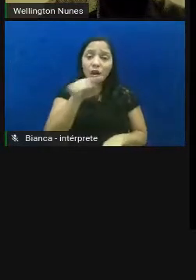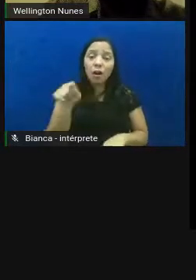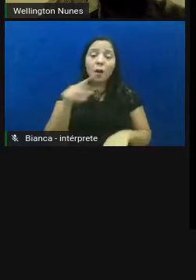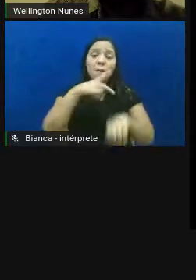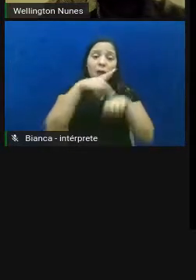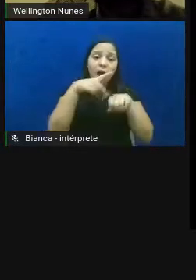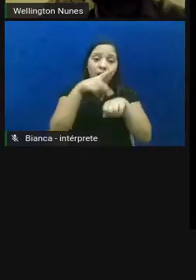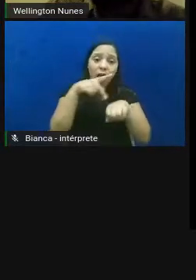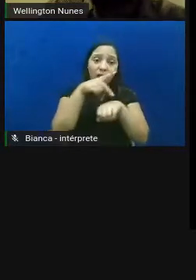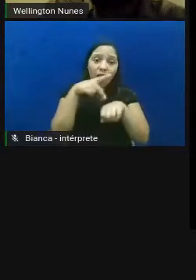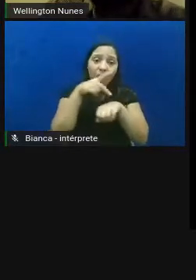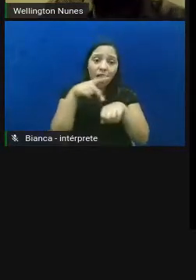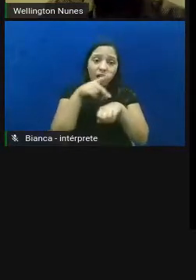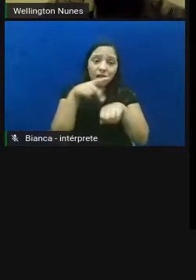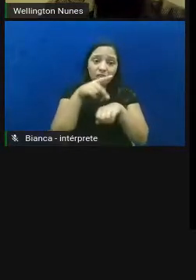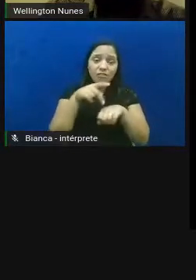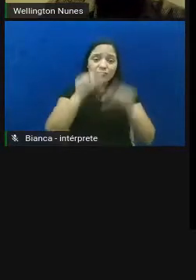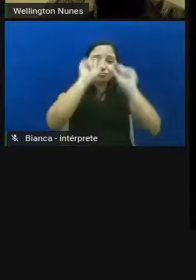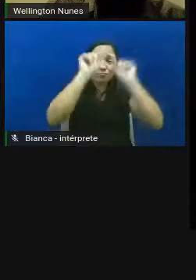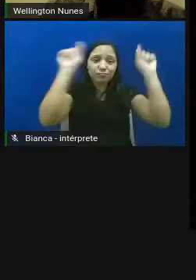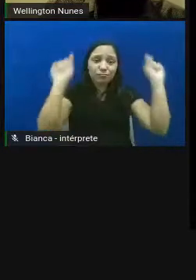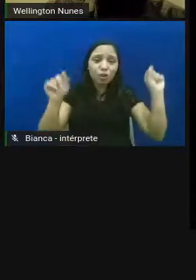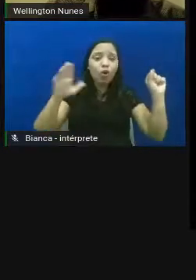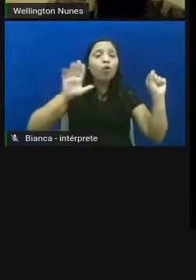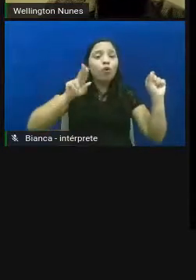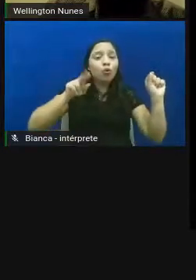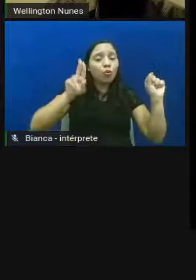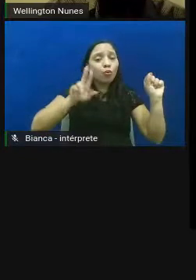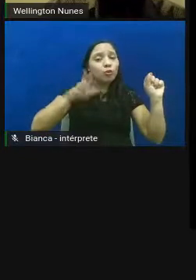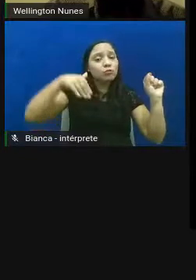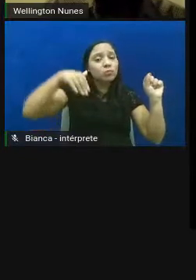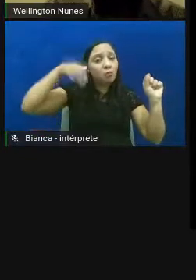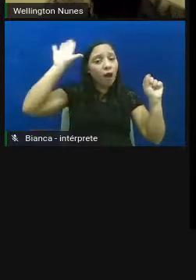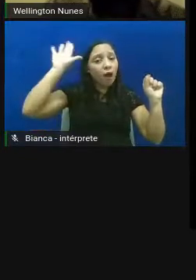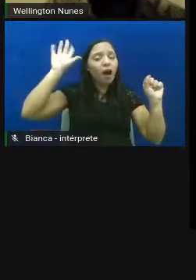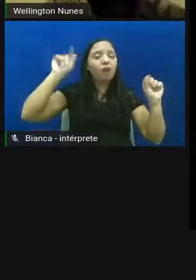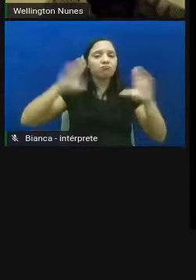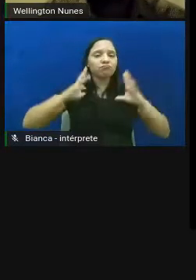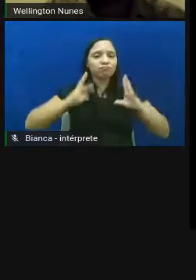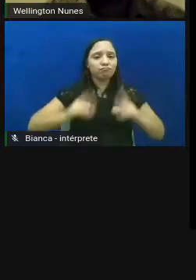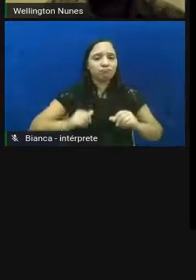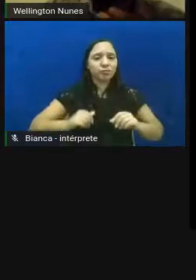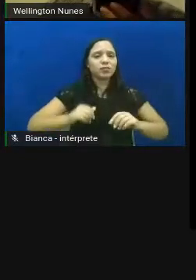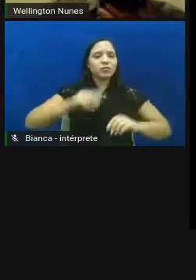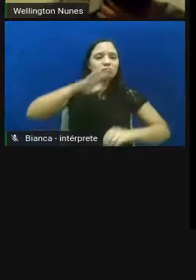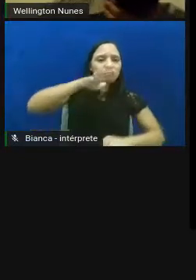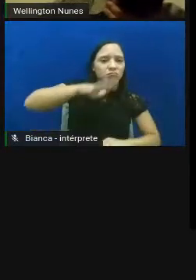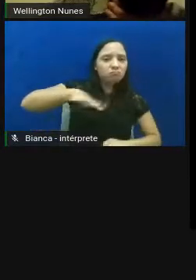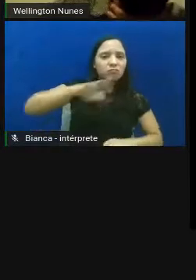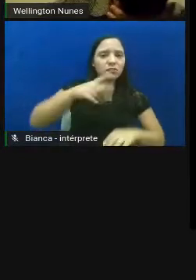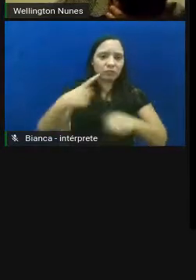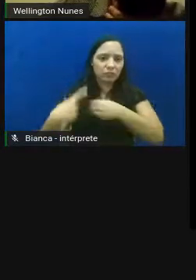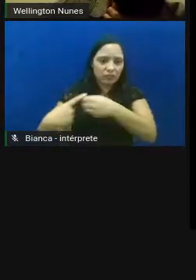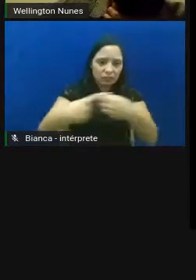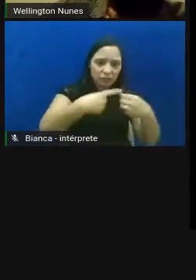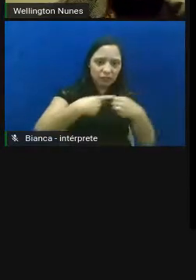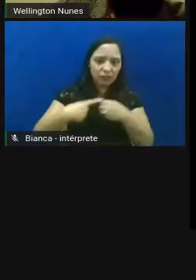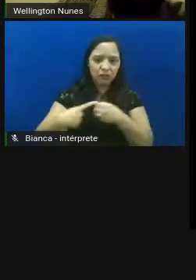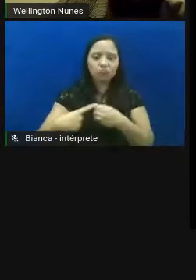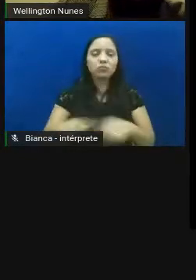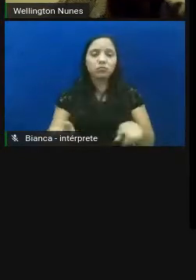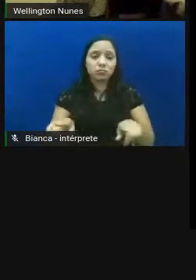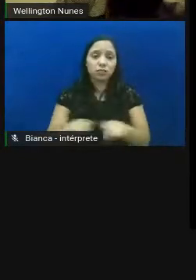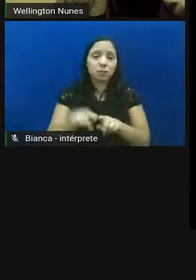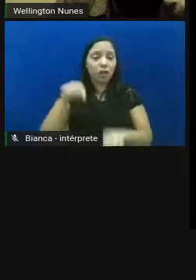uso, a população tem mais acesso ao saneamento básico. Aqui no Brasil, o panorama do saneamento por